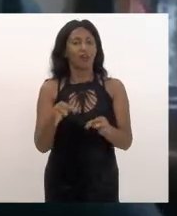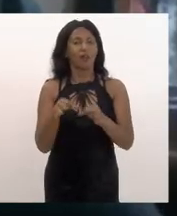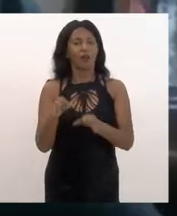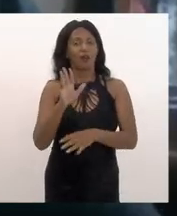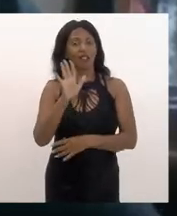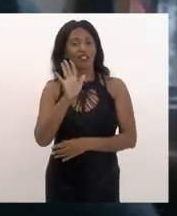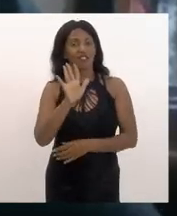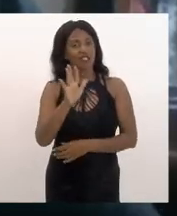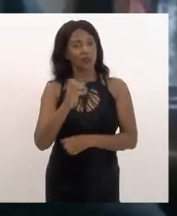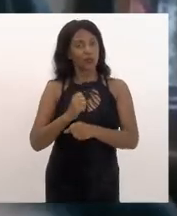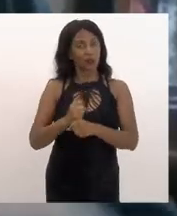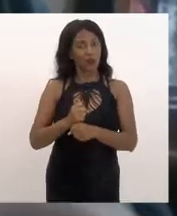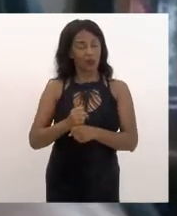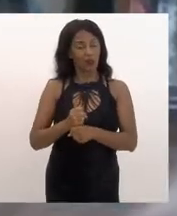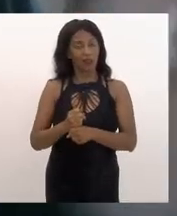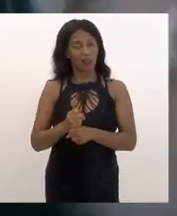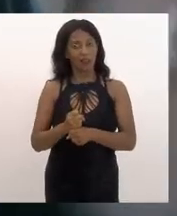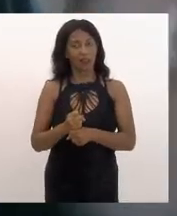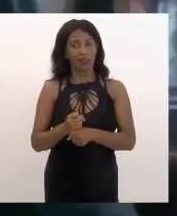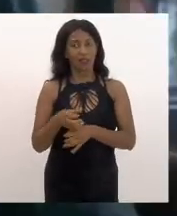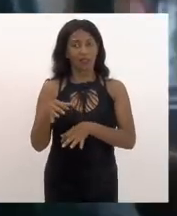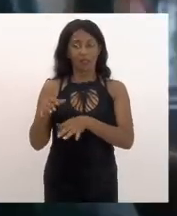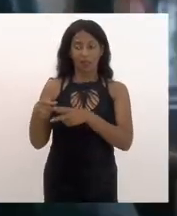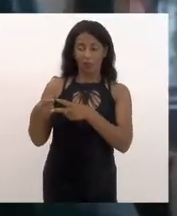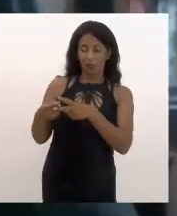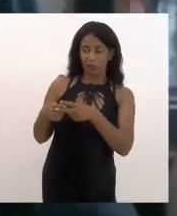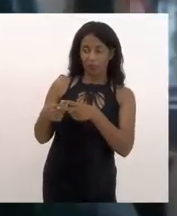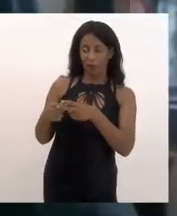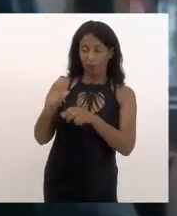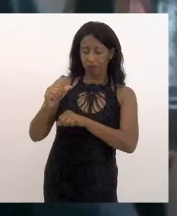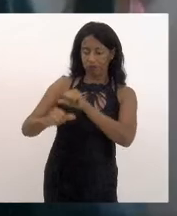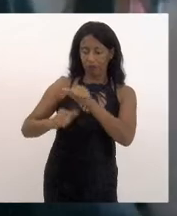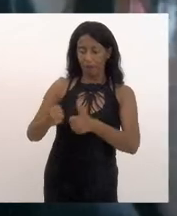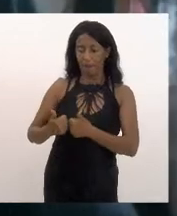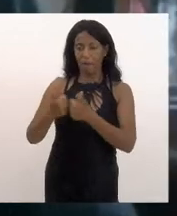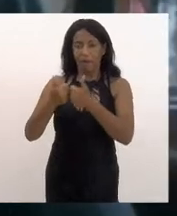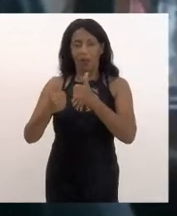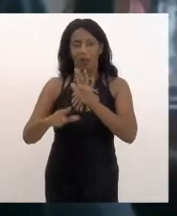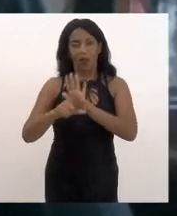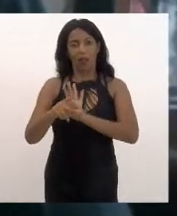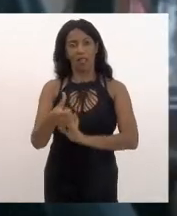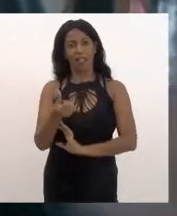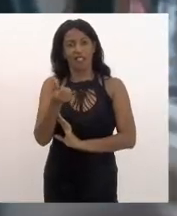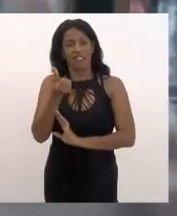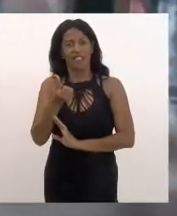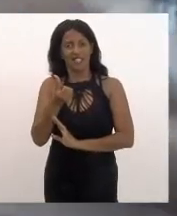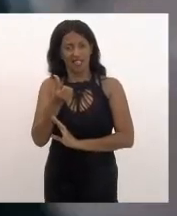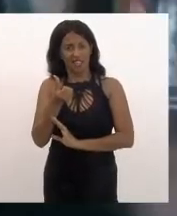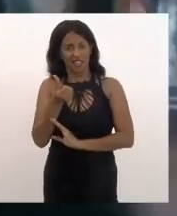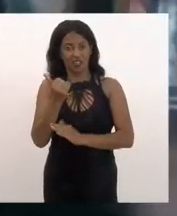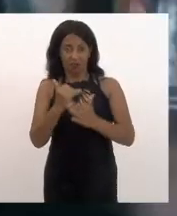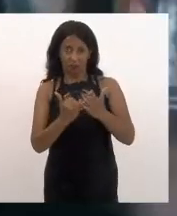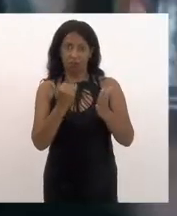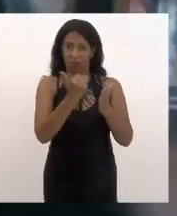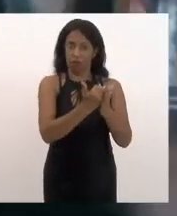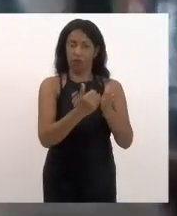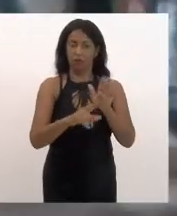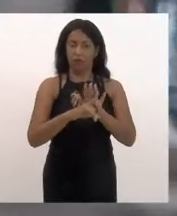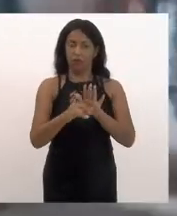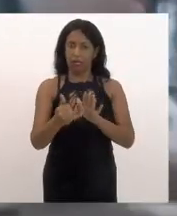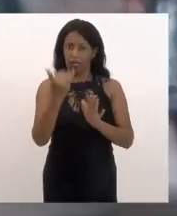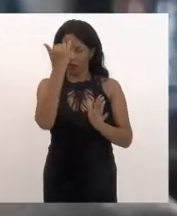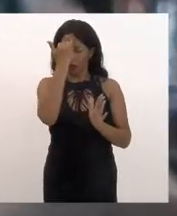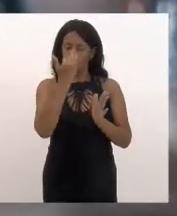já tem 5 anos e que aperfeiçoava uma lei que tem 6 anos. A gente está em cima da lei,